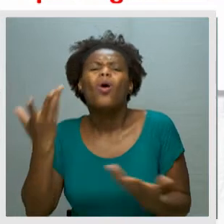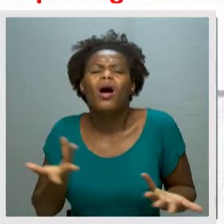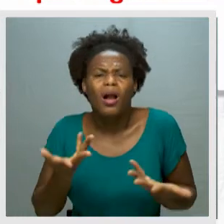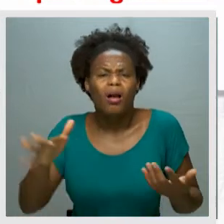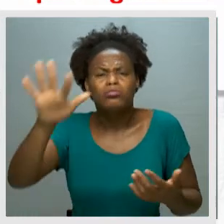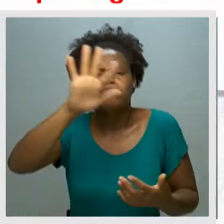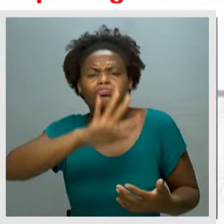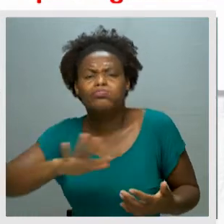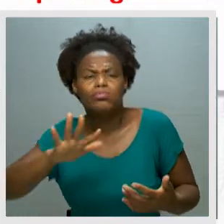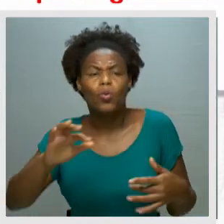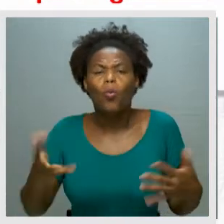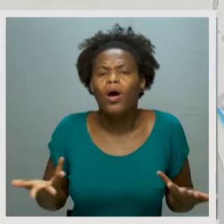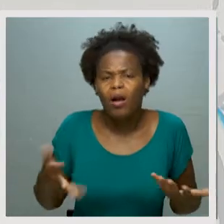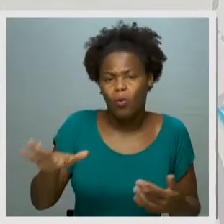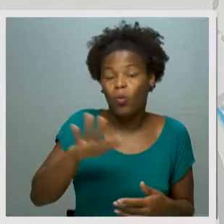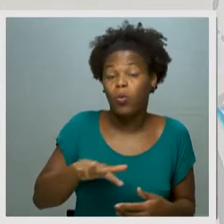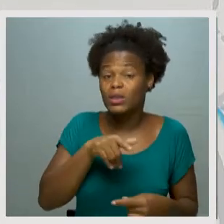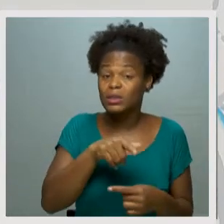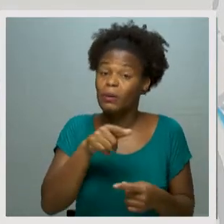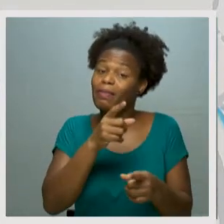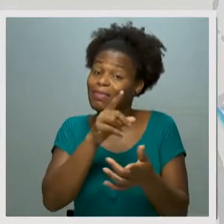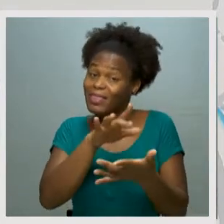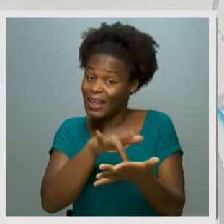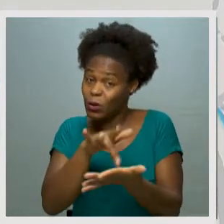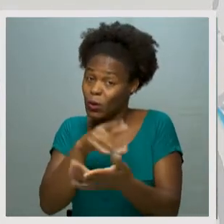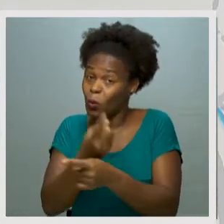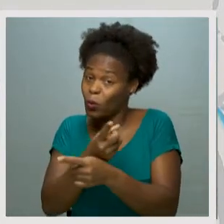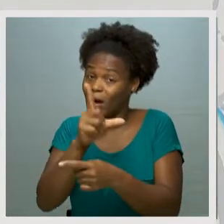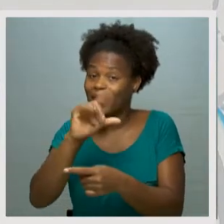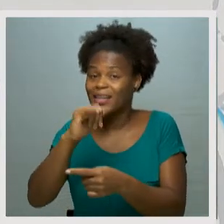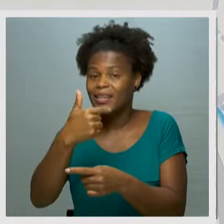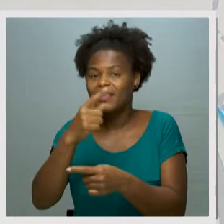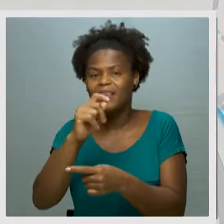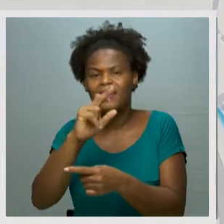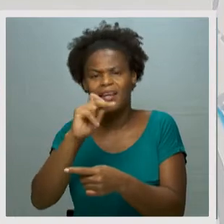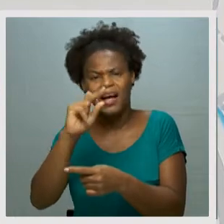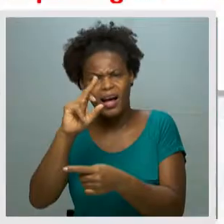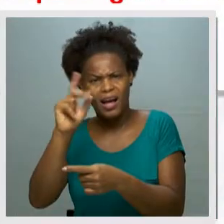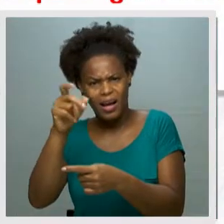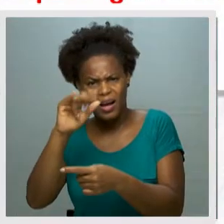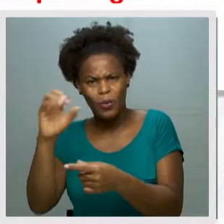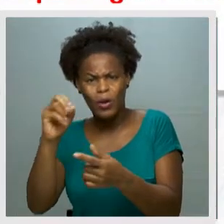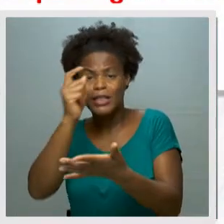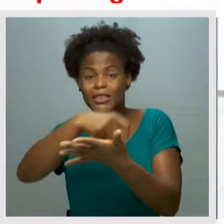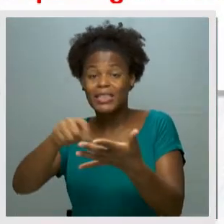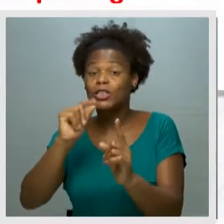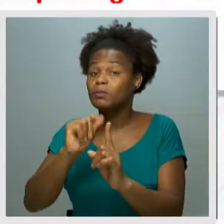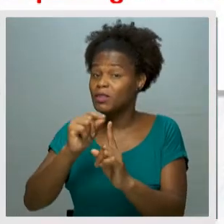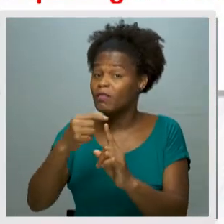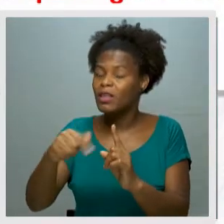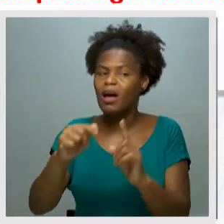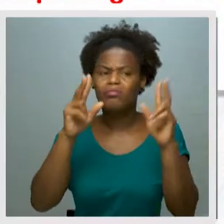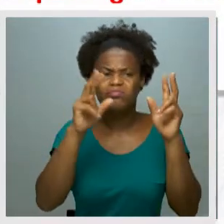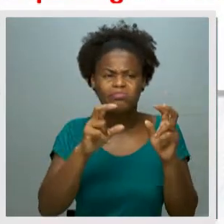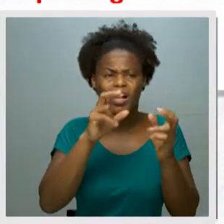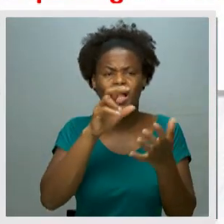utilizado, porque o texto literário tem uma escrita específica. O conteúdo com o texto